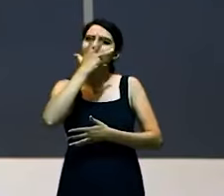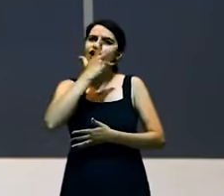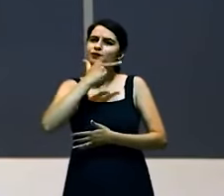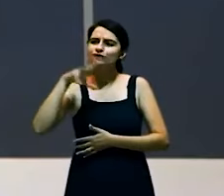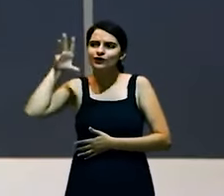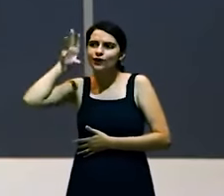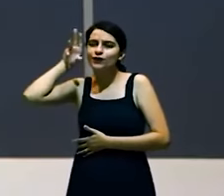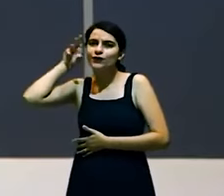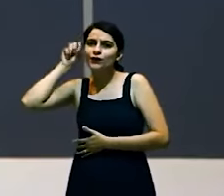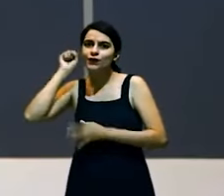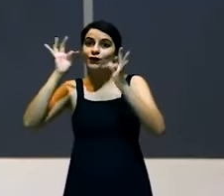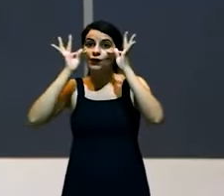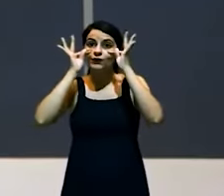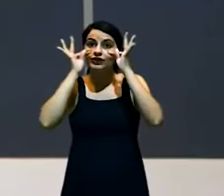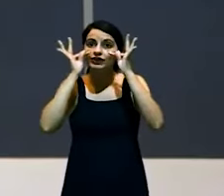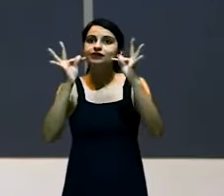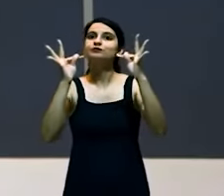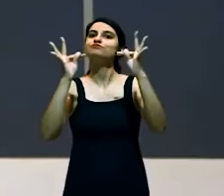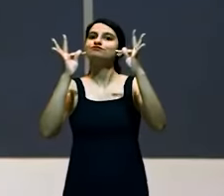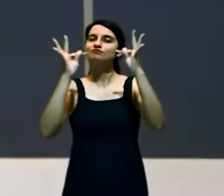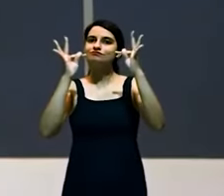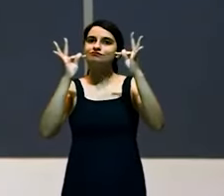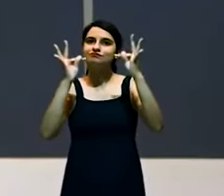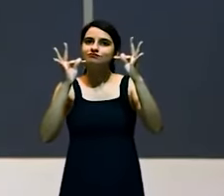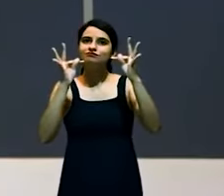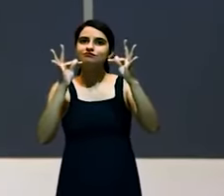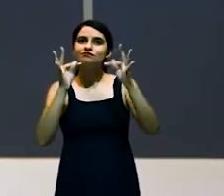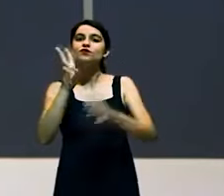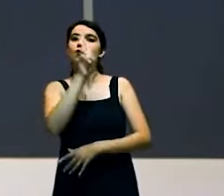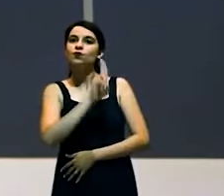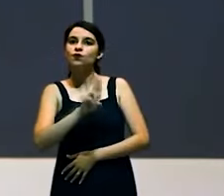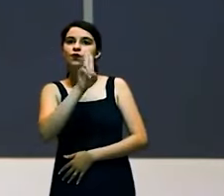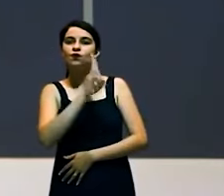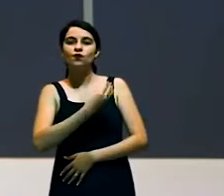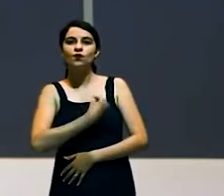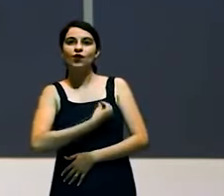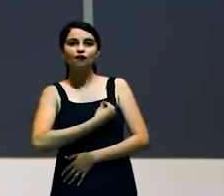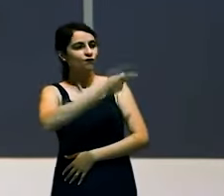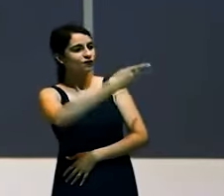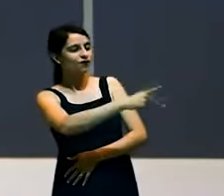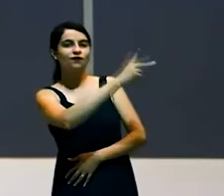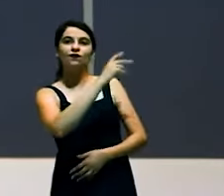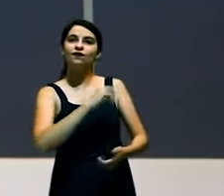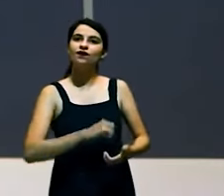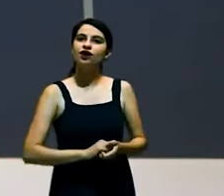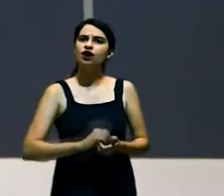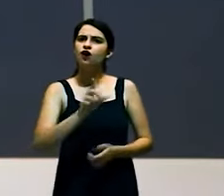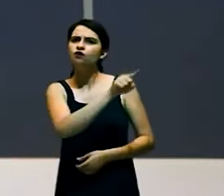de uma pessoa que viu isso através de você, irmão. Ou você vive na